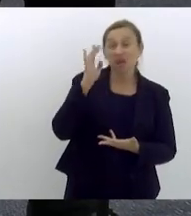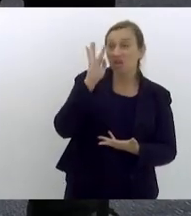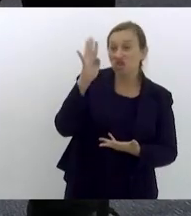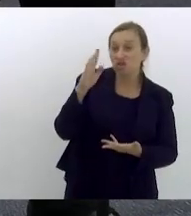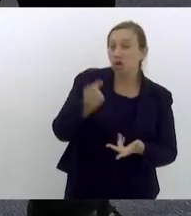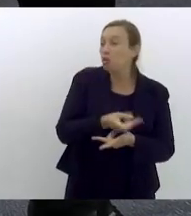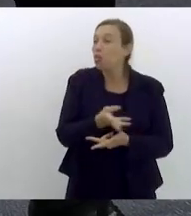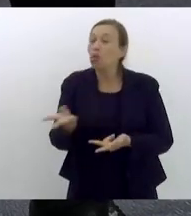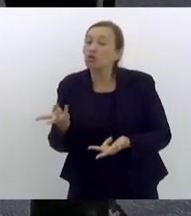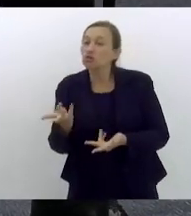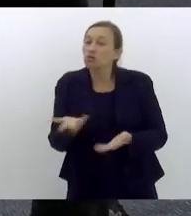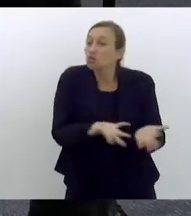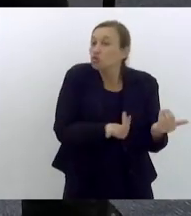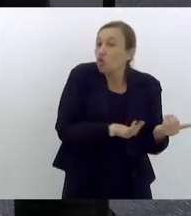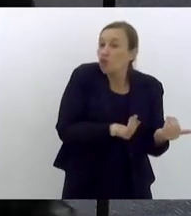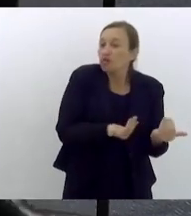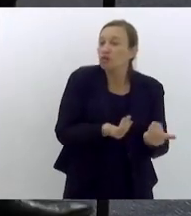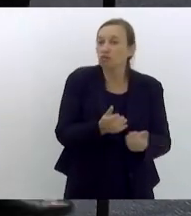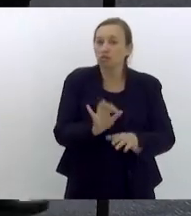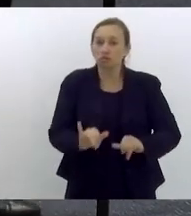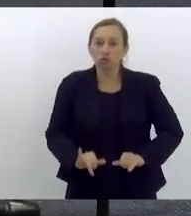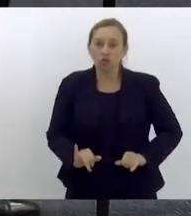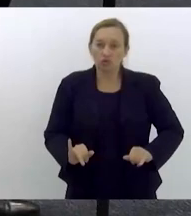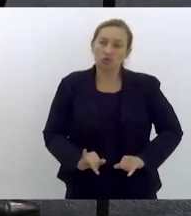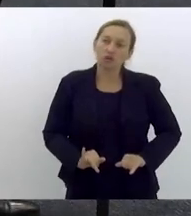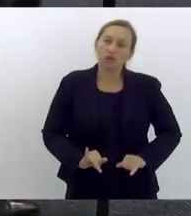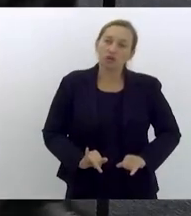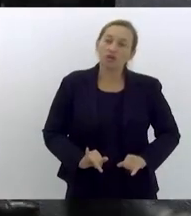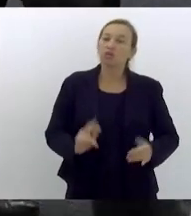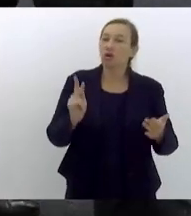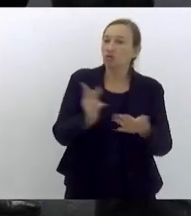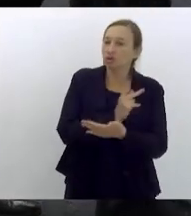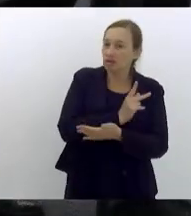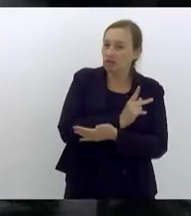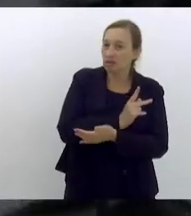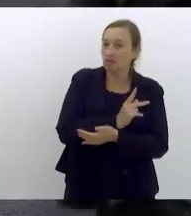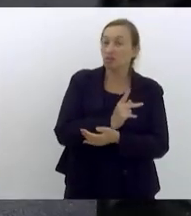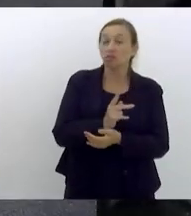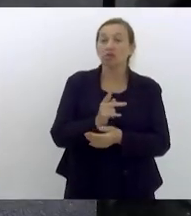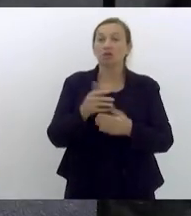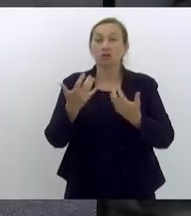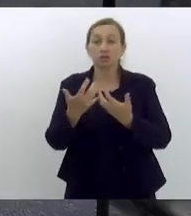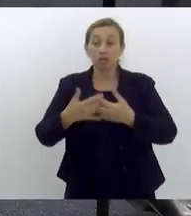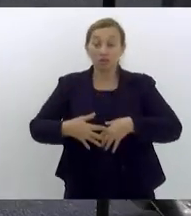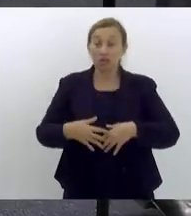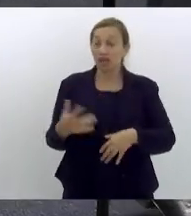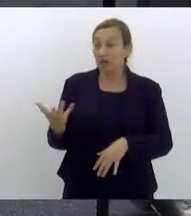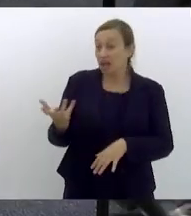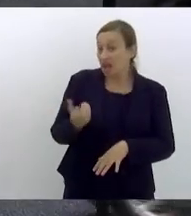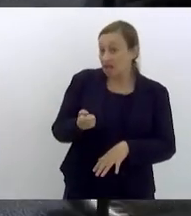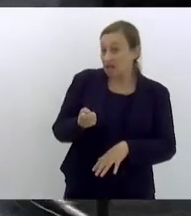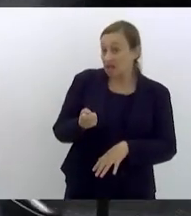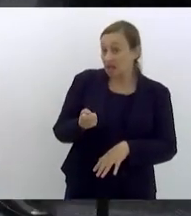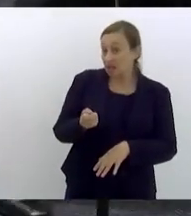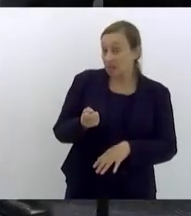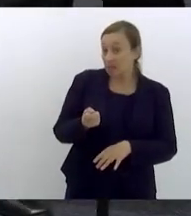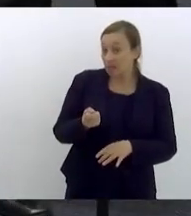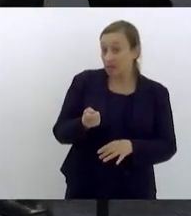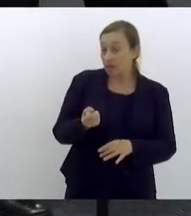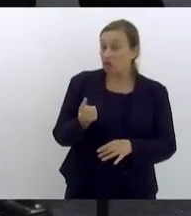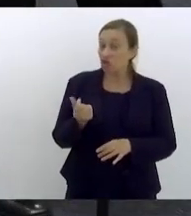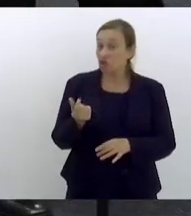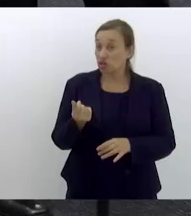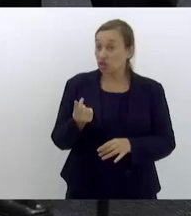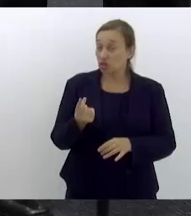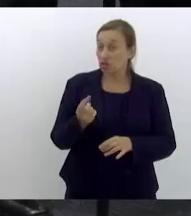quantos jovens sofreram indiretamente com o que aconteceu na tragédia inclusive porque eles recebem participação em vendas e você